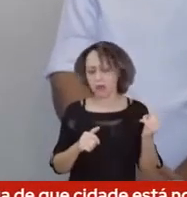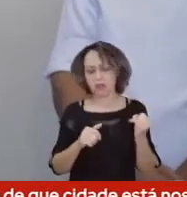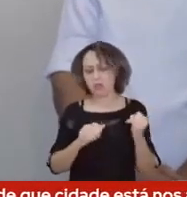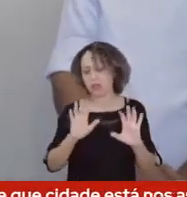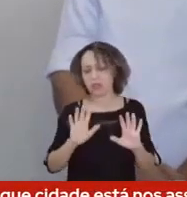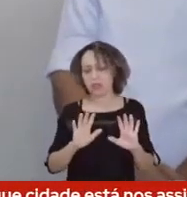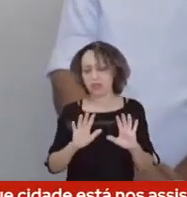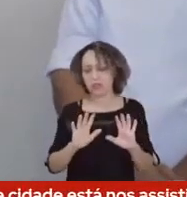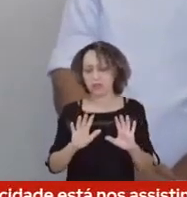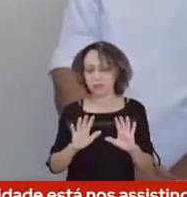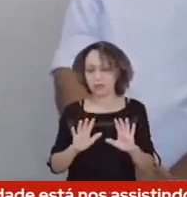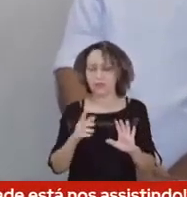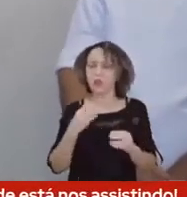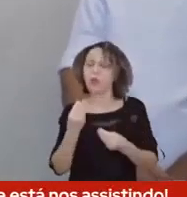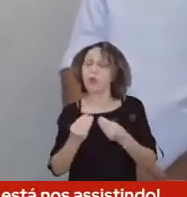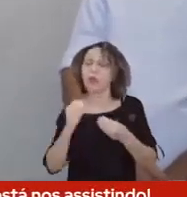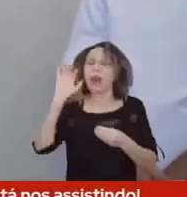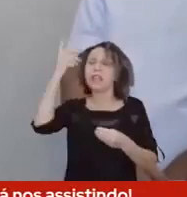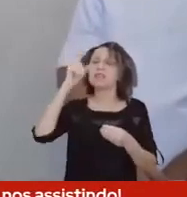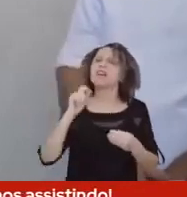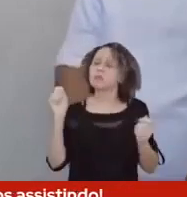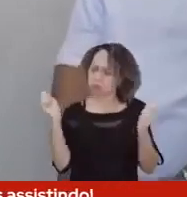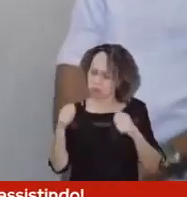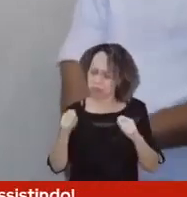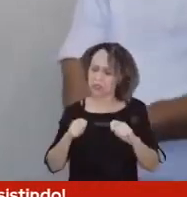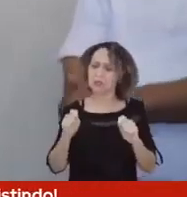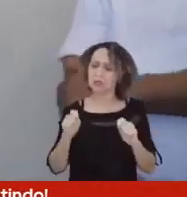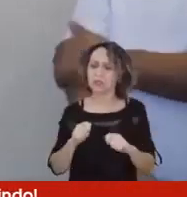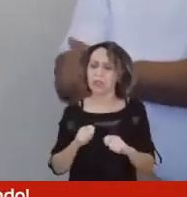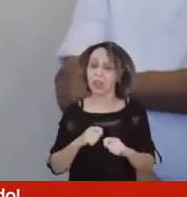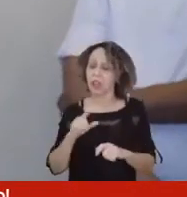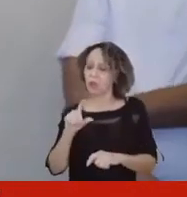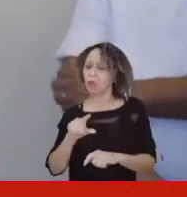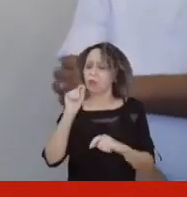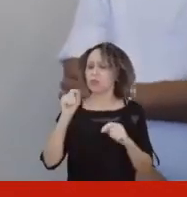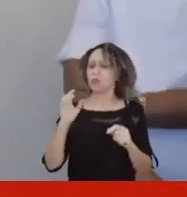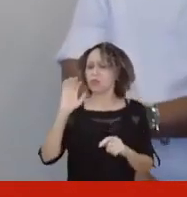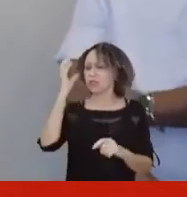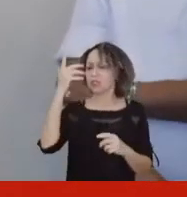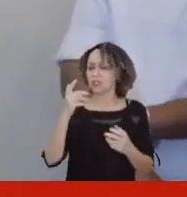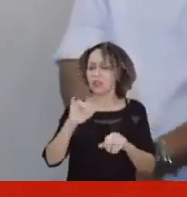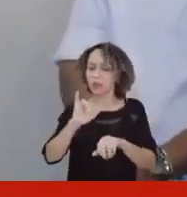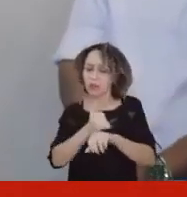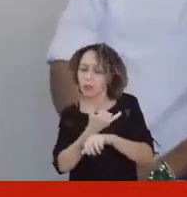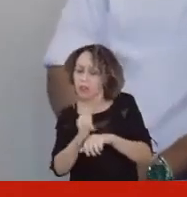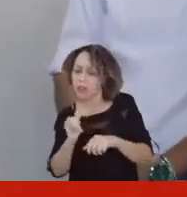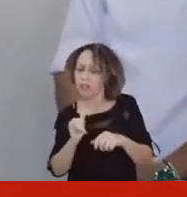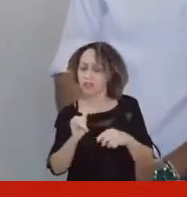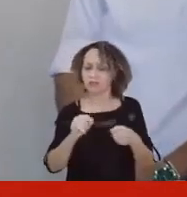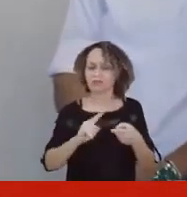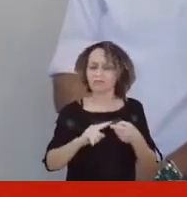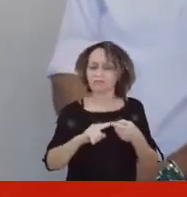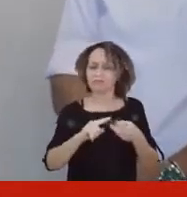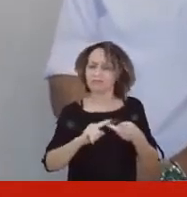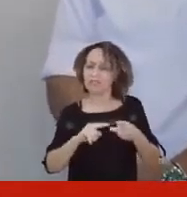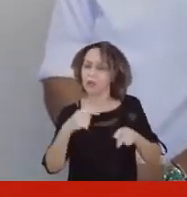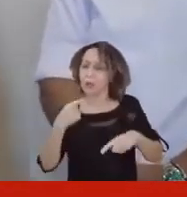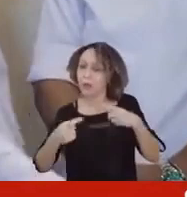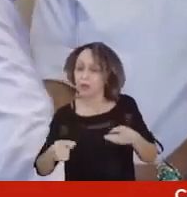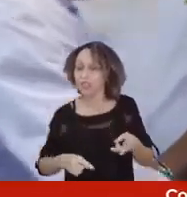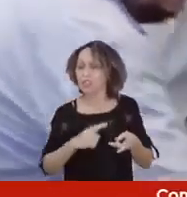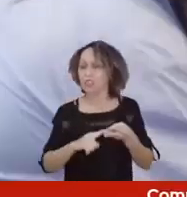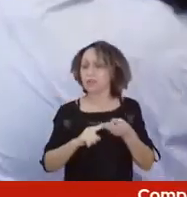há possibilidades. E isso é uma escolha estratégica, isso é escolha política e é também escolha de gestão da Petrobras.